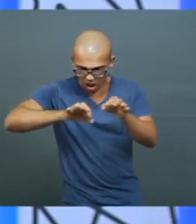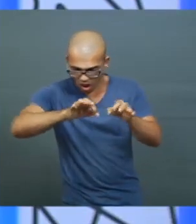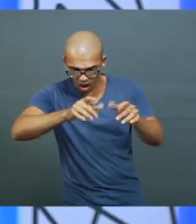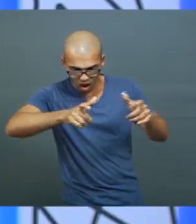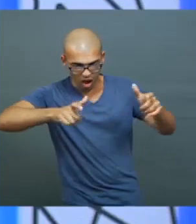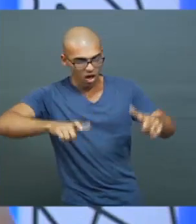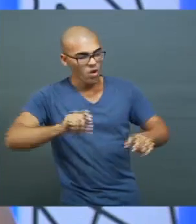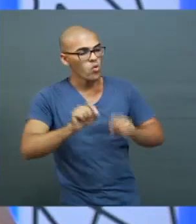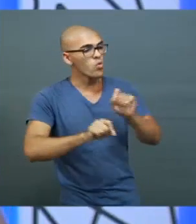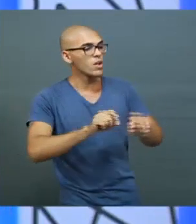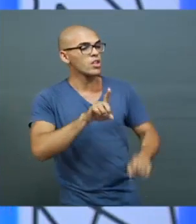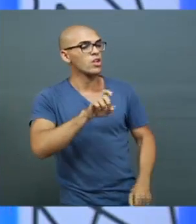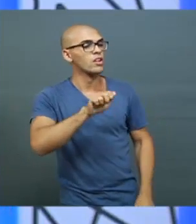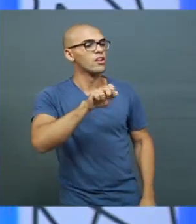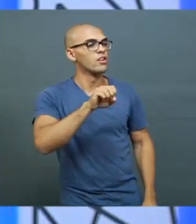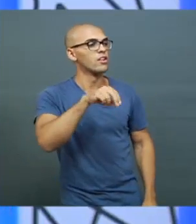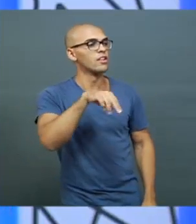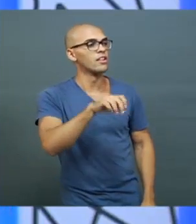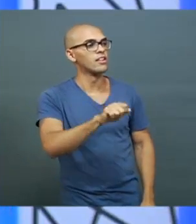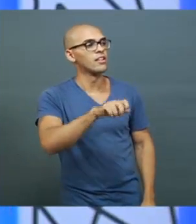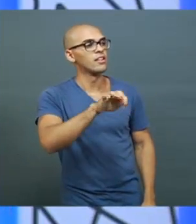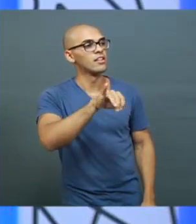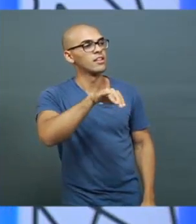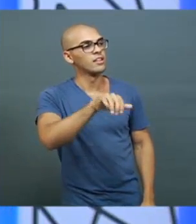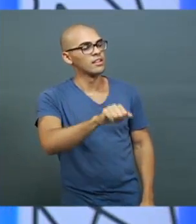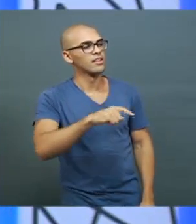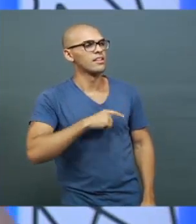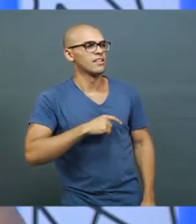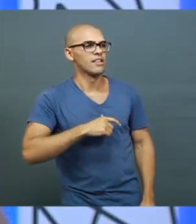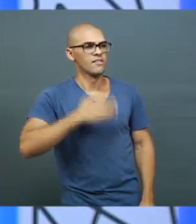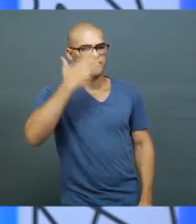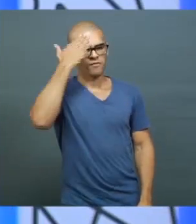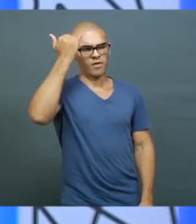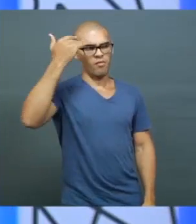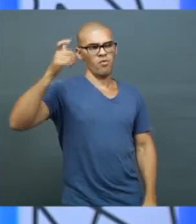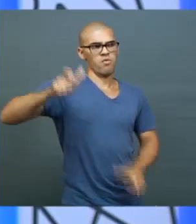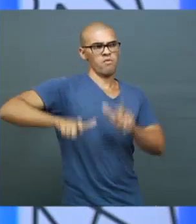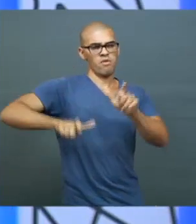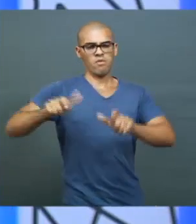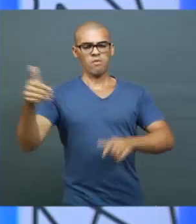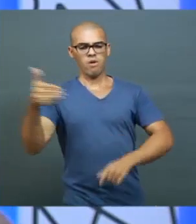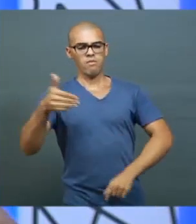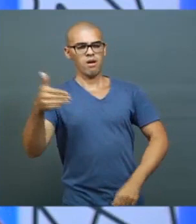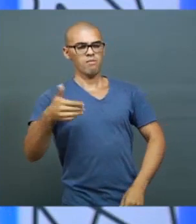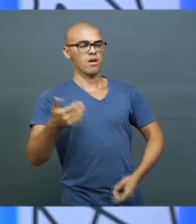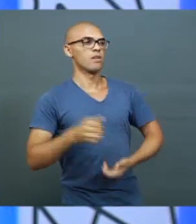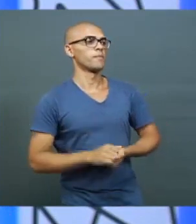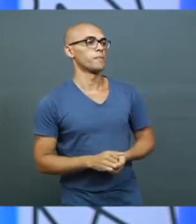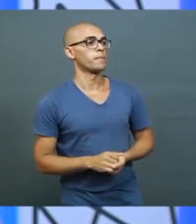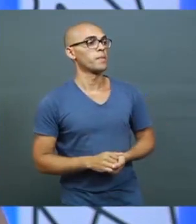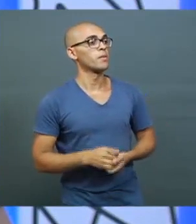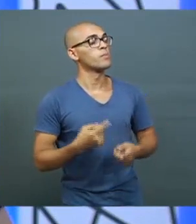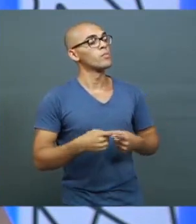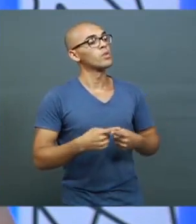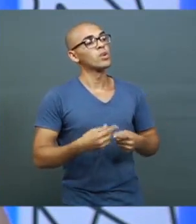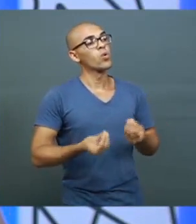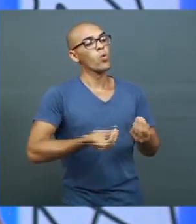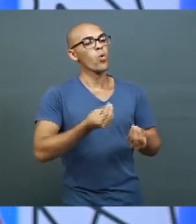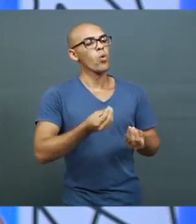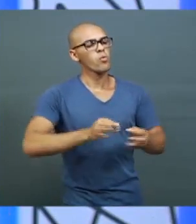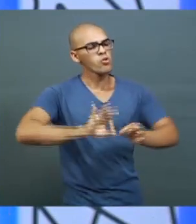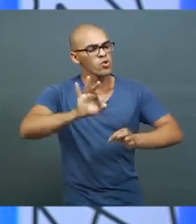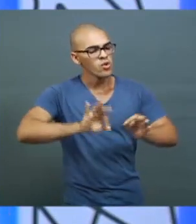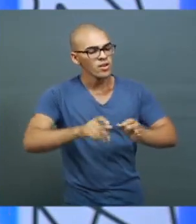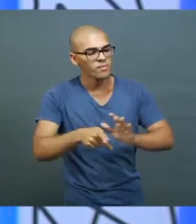Letícia Spiller e mais um grande elenco. Ele tinha concebido o espetáculo no formato de arena, né? E